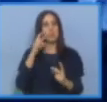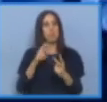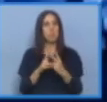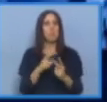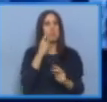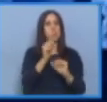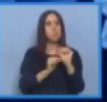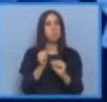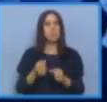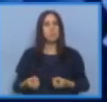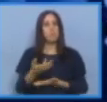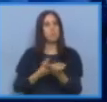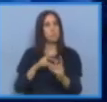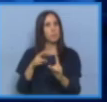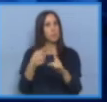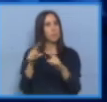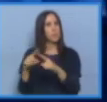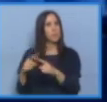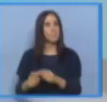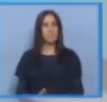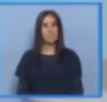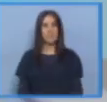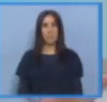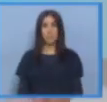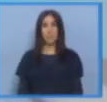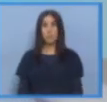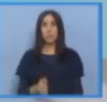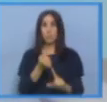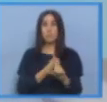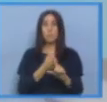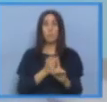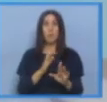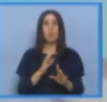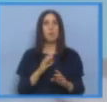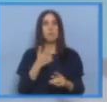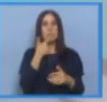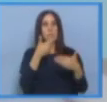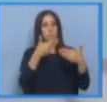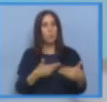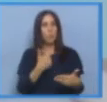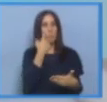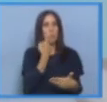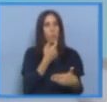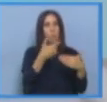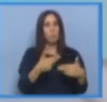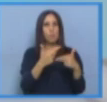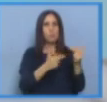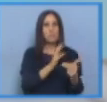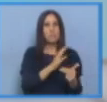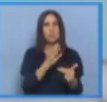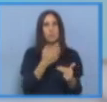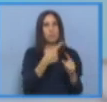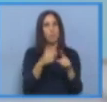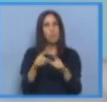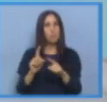do conhecimento e da partilha de perspectivas diferentes. O desafio é não procurar muros, não construir muros entre diferentes correntes,